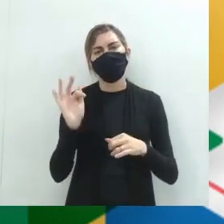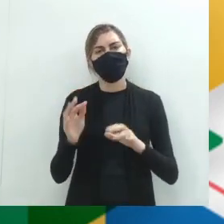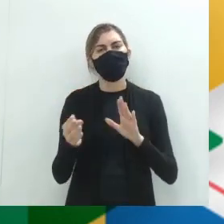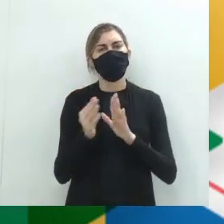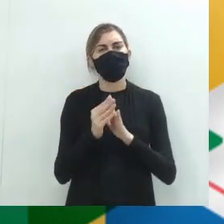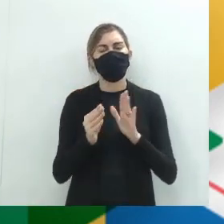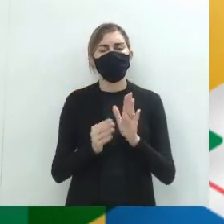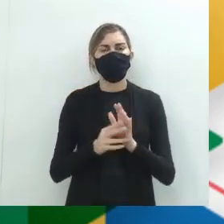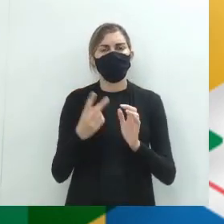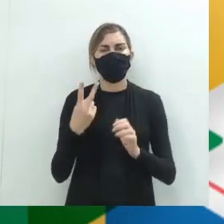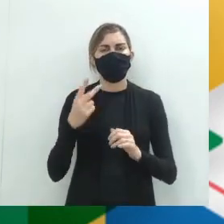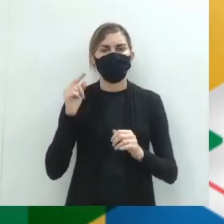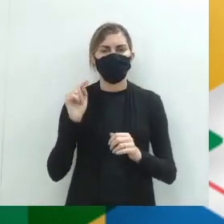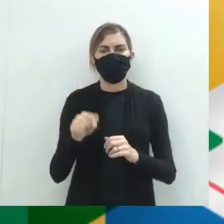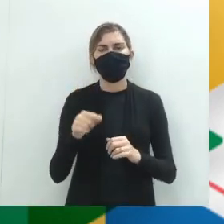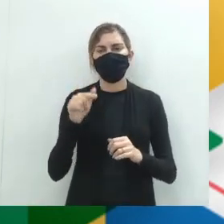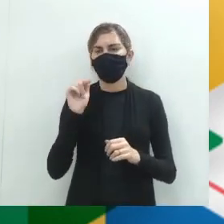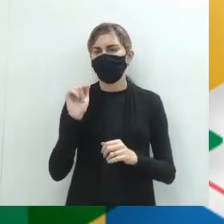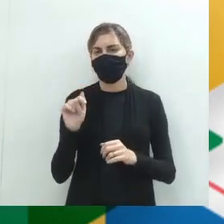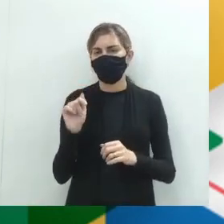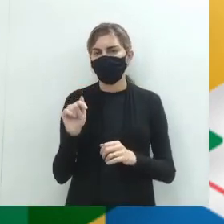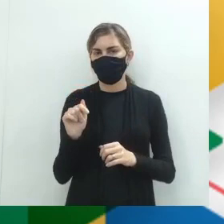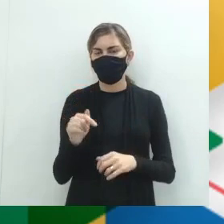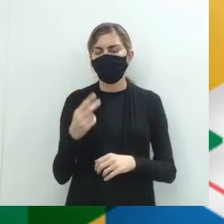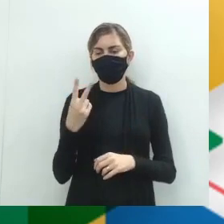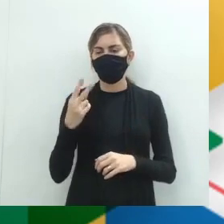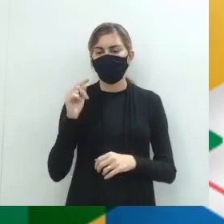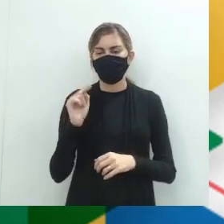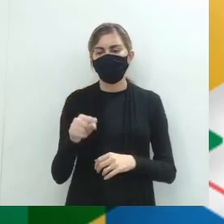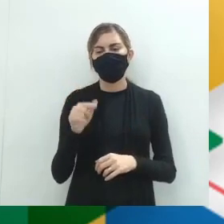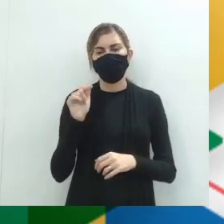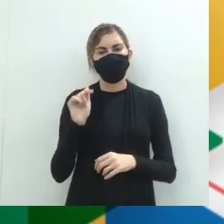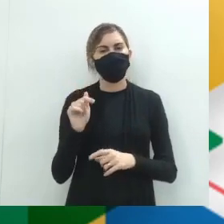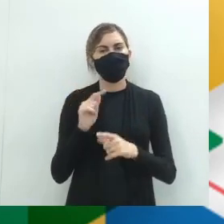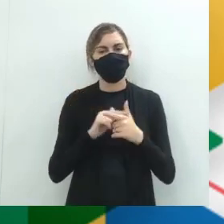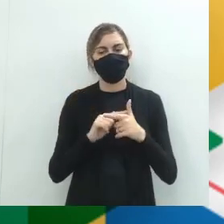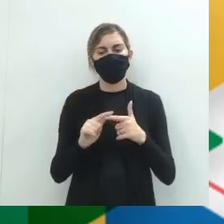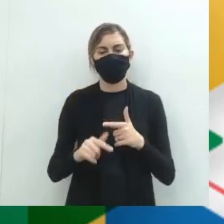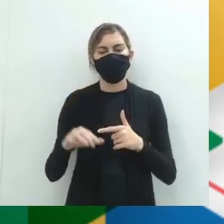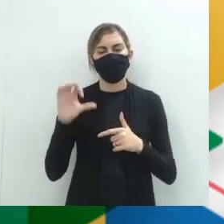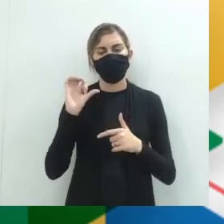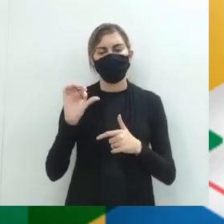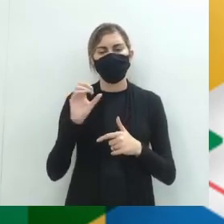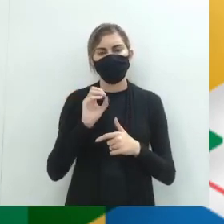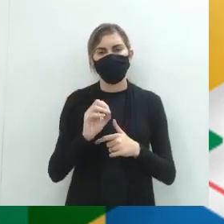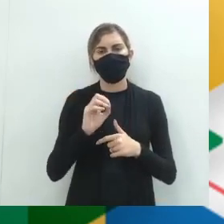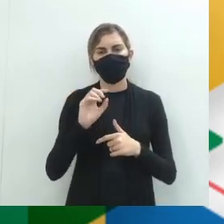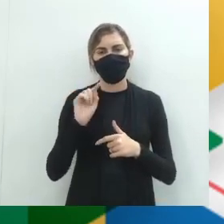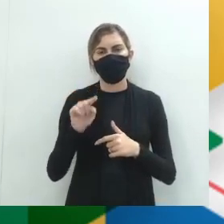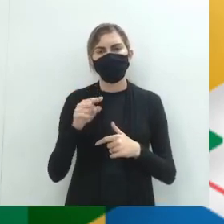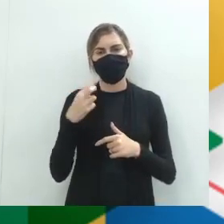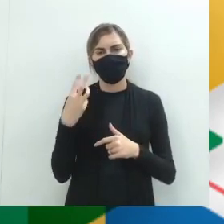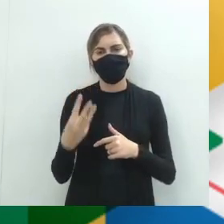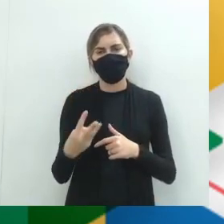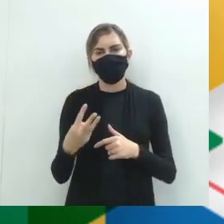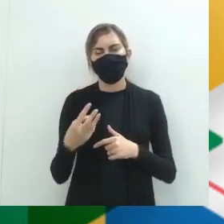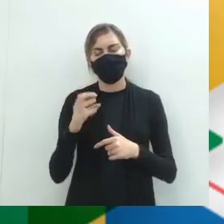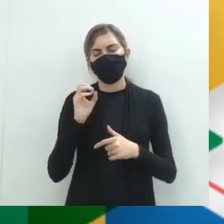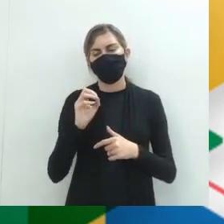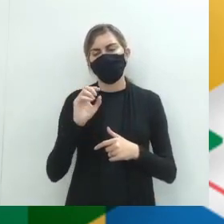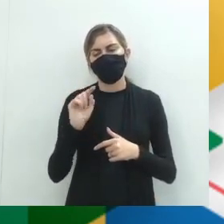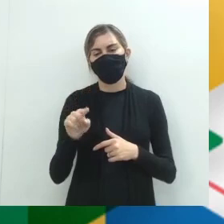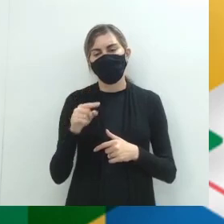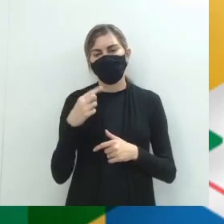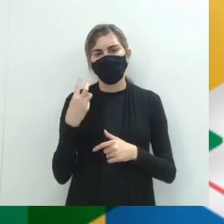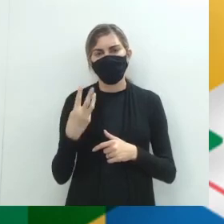coloca 2,7. 2,7 dividido por 9 dá 0,3.